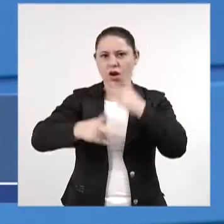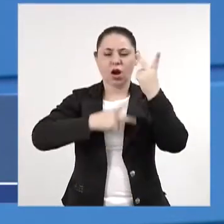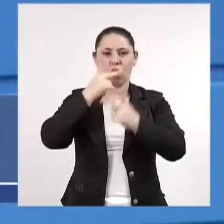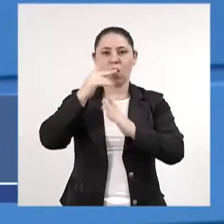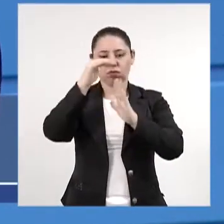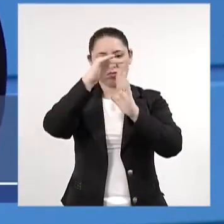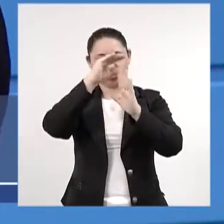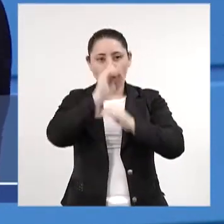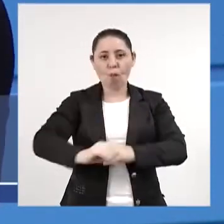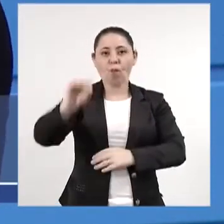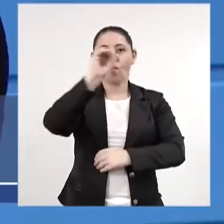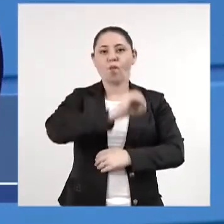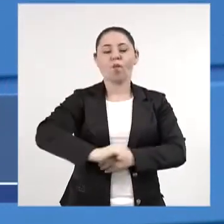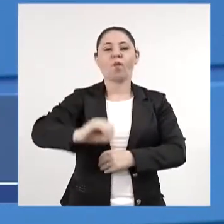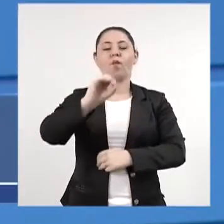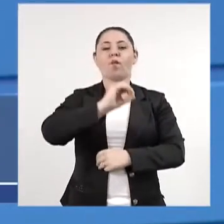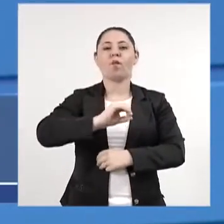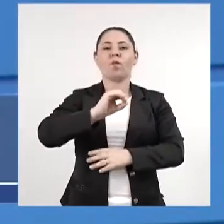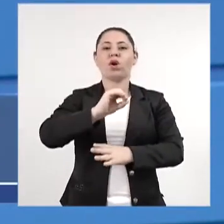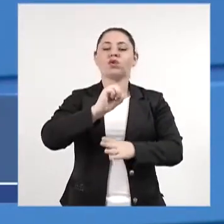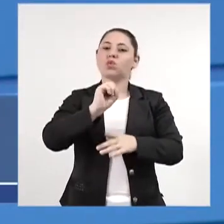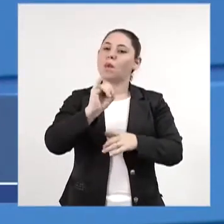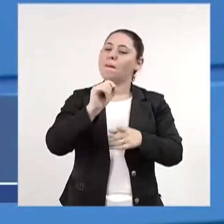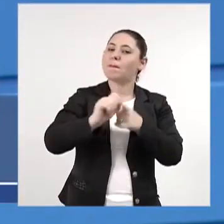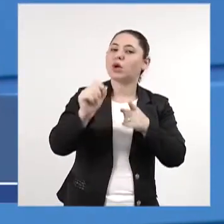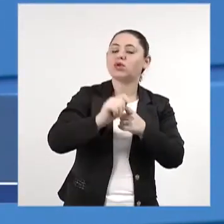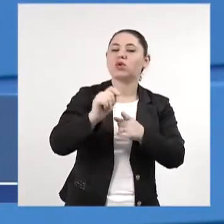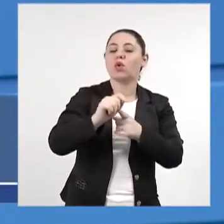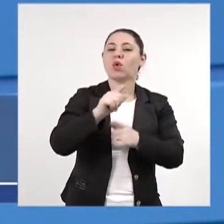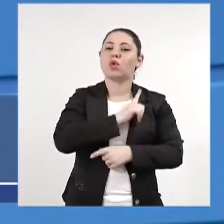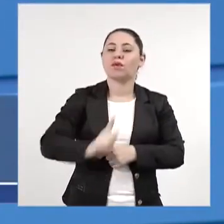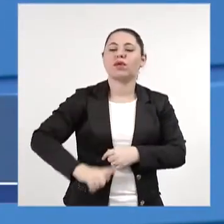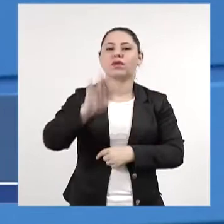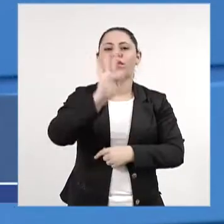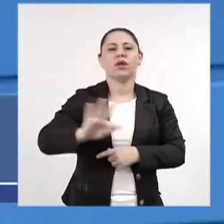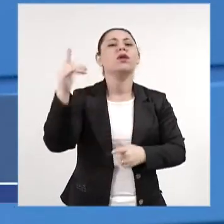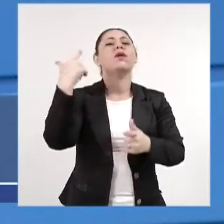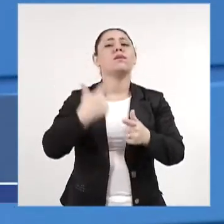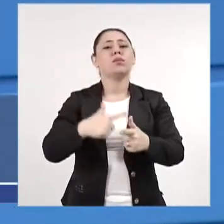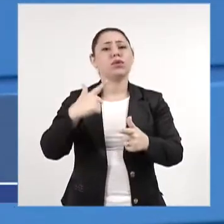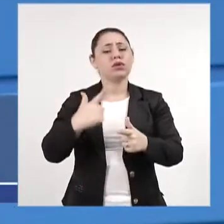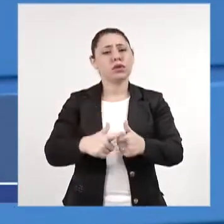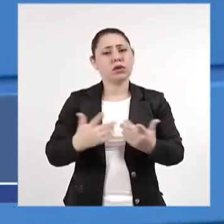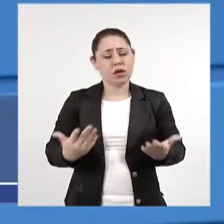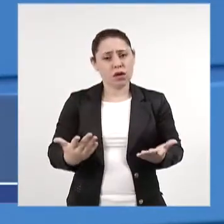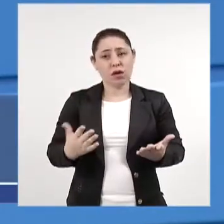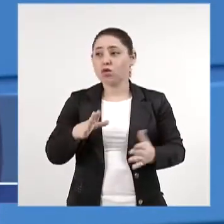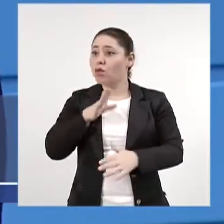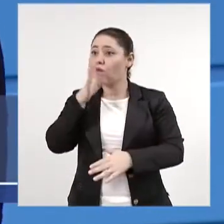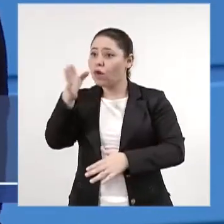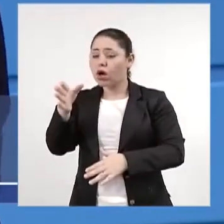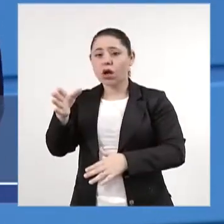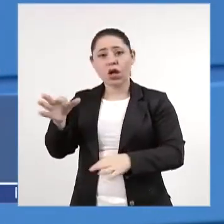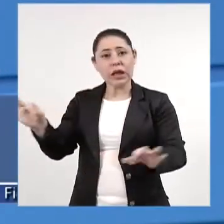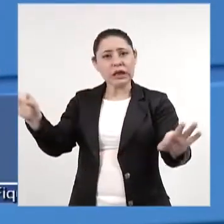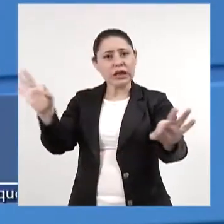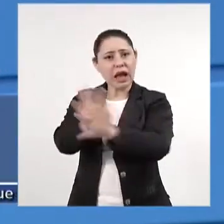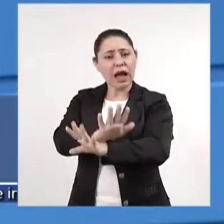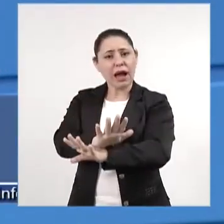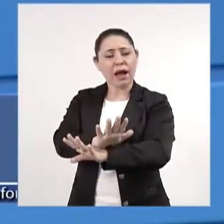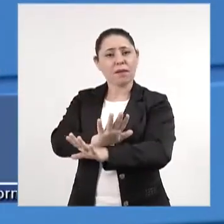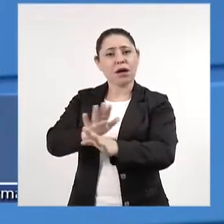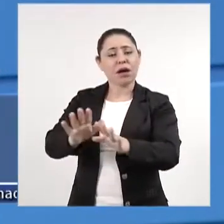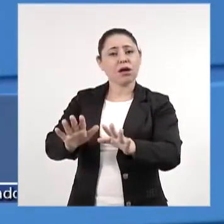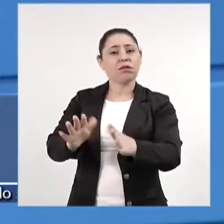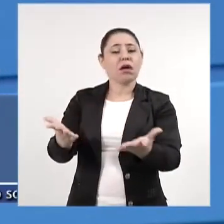zero a alíquota dos impostos do governo federal. Por que, então, que ele não vai lá e quebra o monopólio da